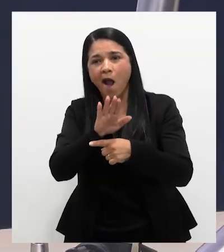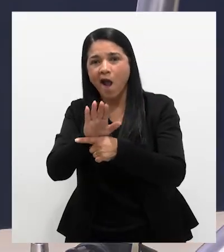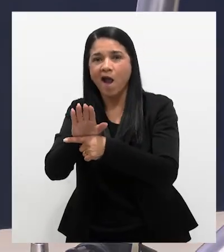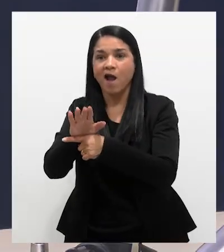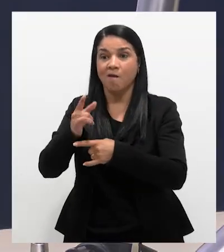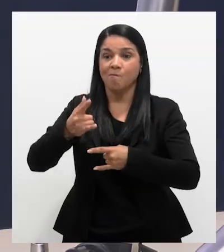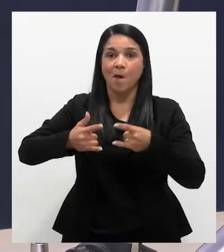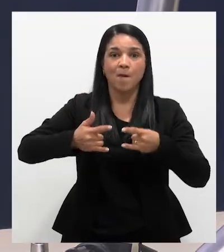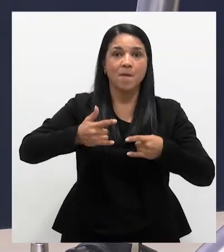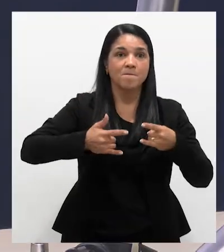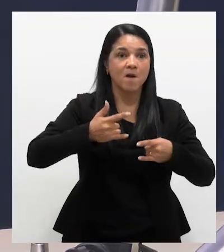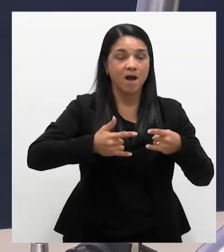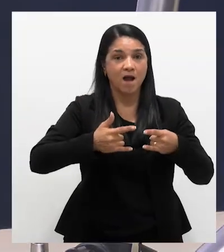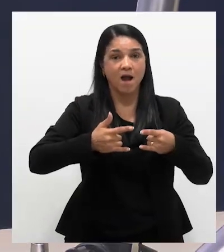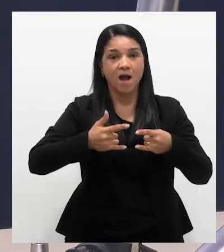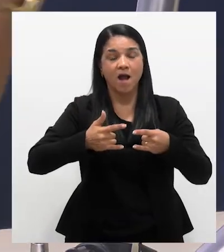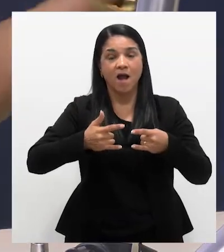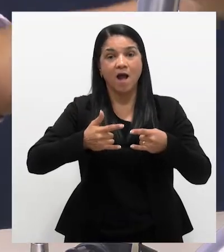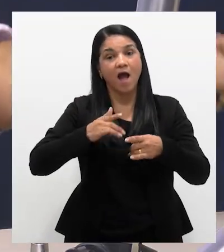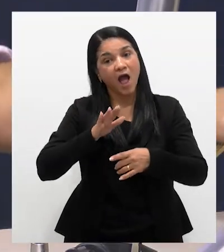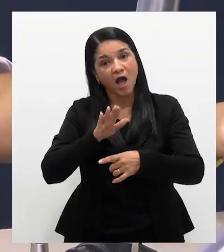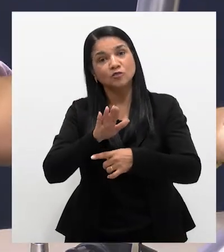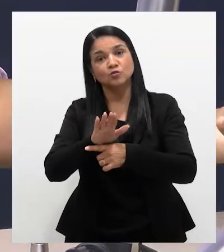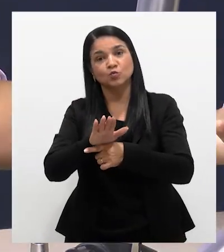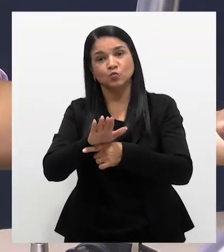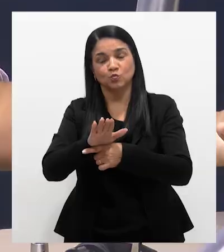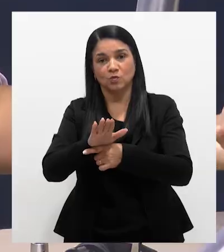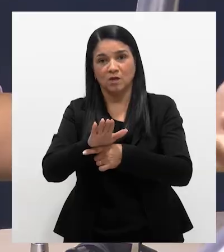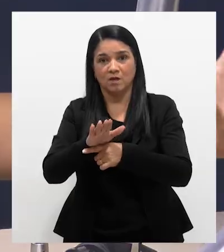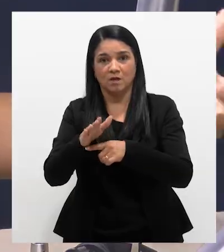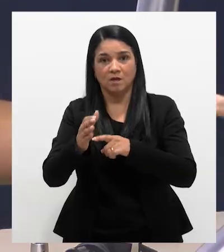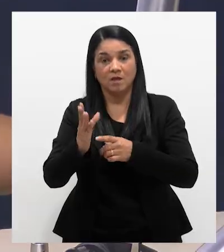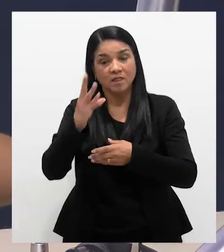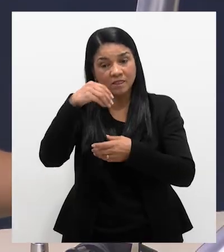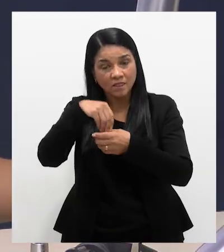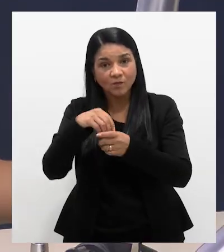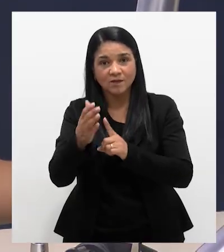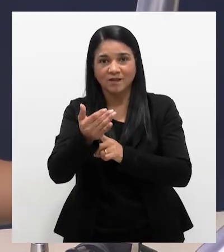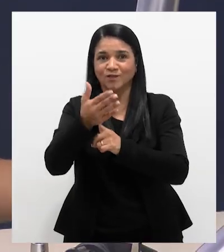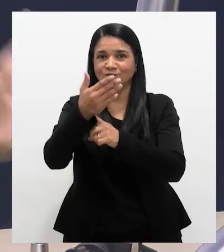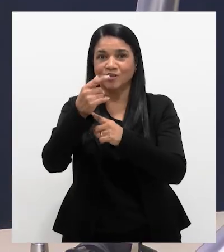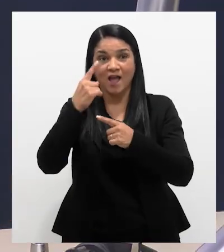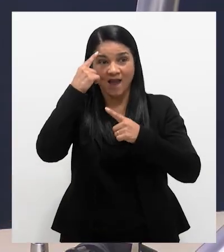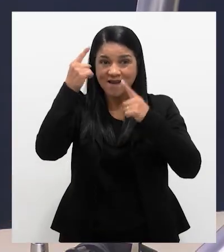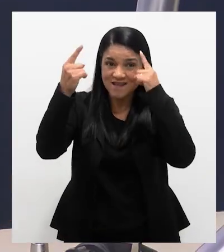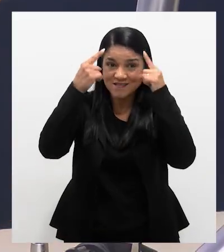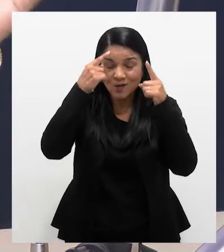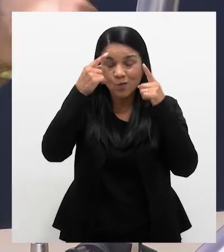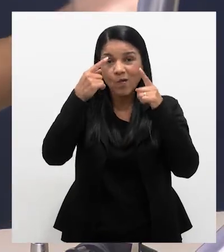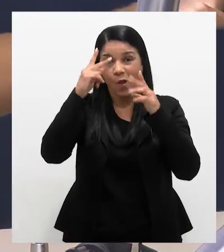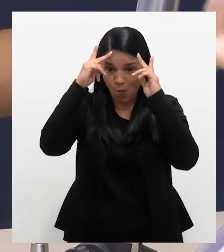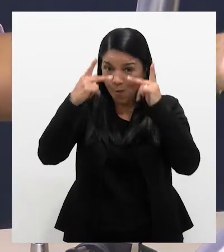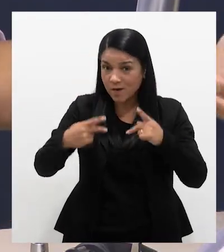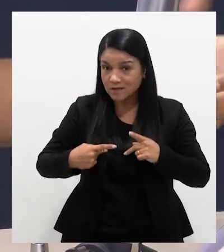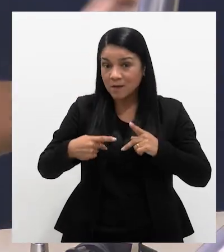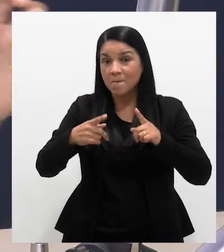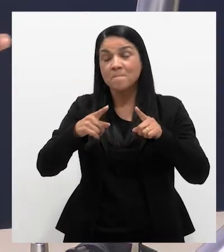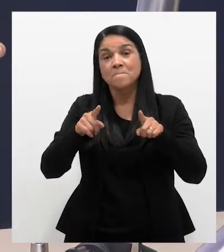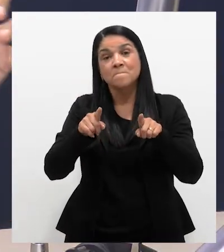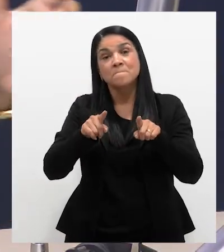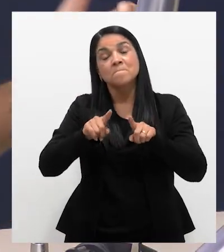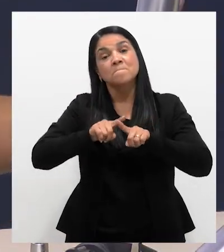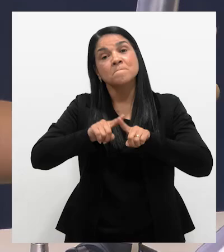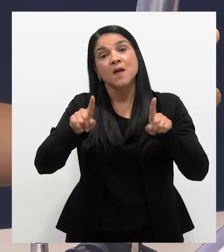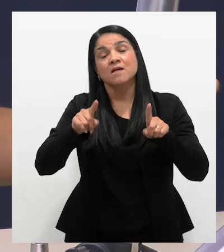colaboração e robô, que ele é um braço articulado seu. A mente é sua, mas você consegue alcançar mais coisas porque você tem